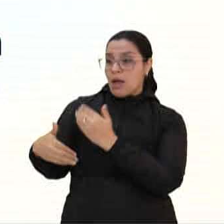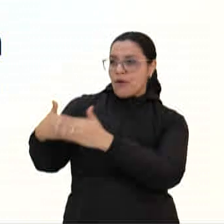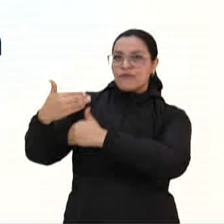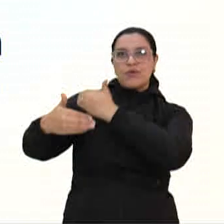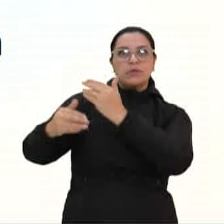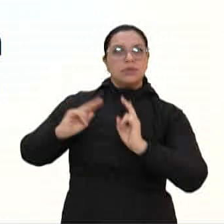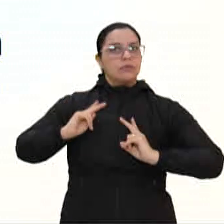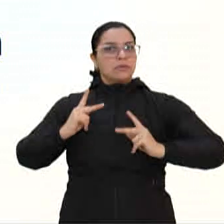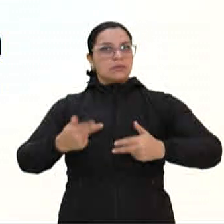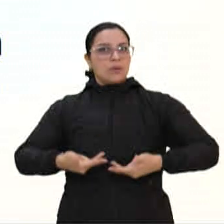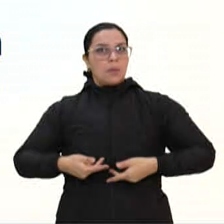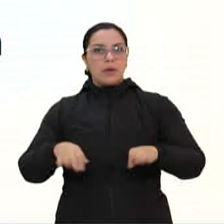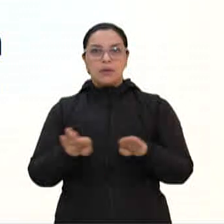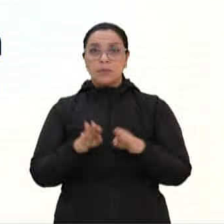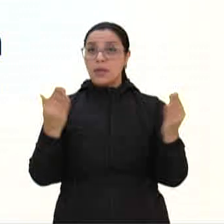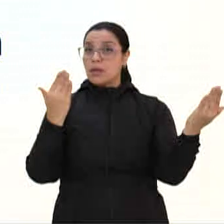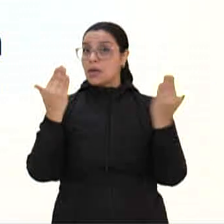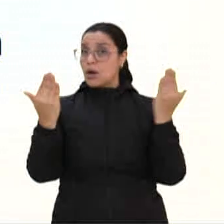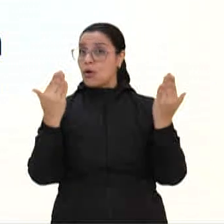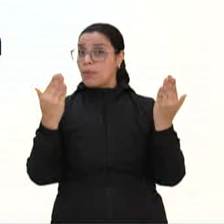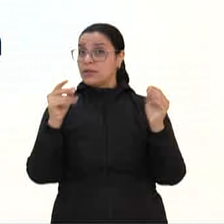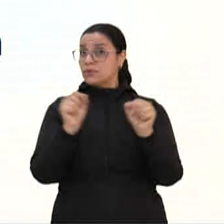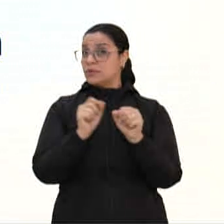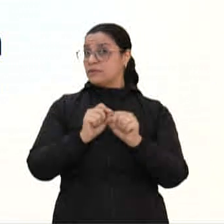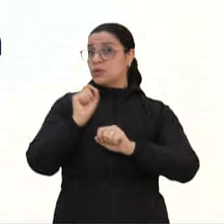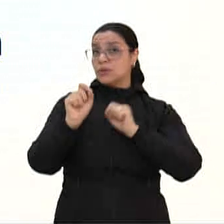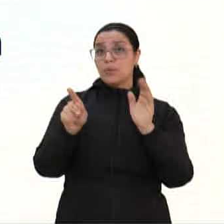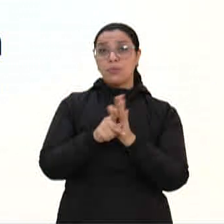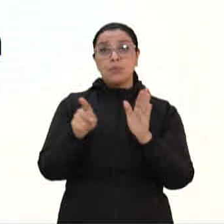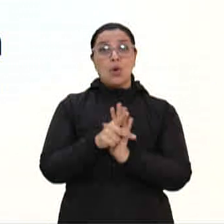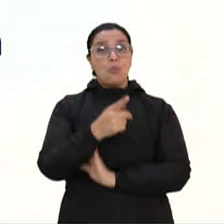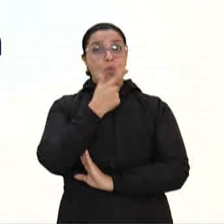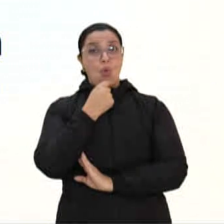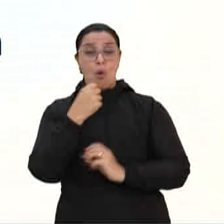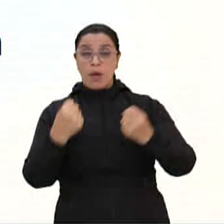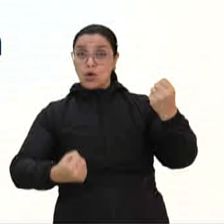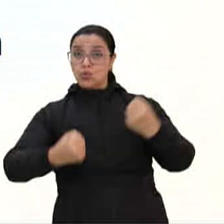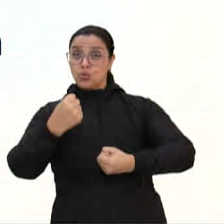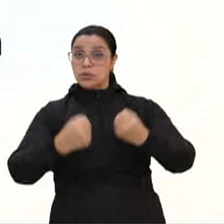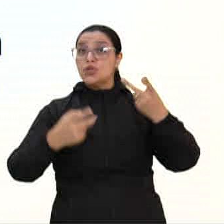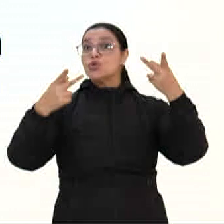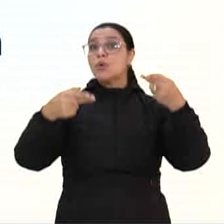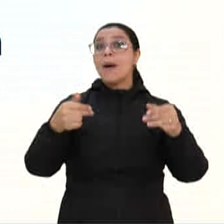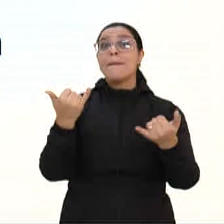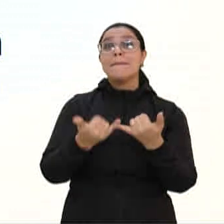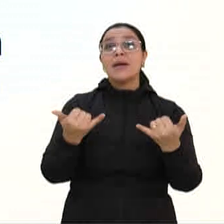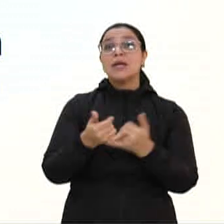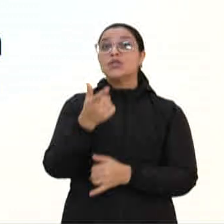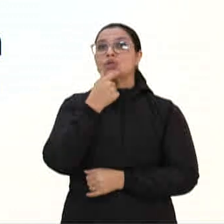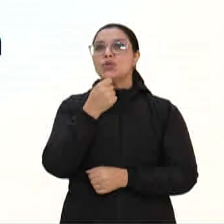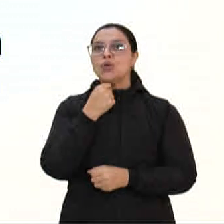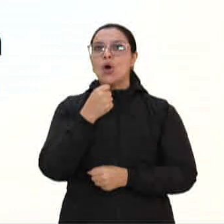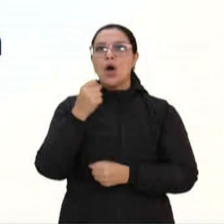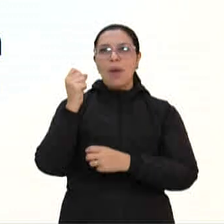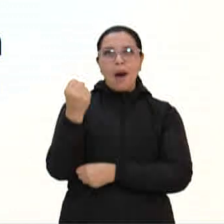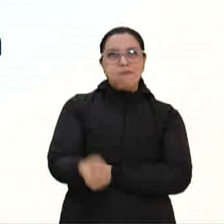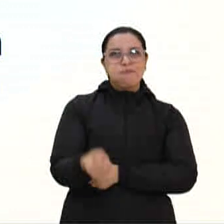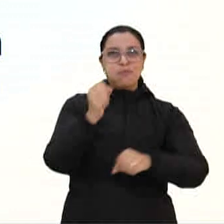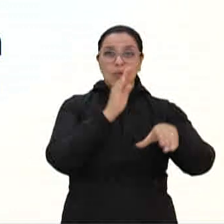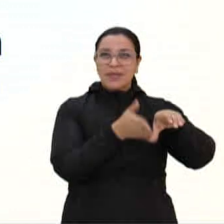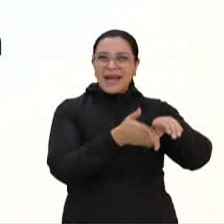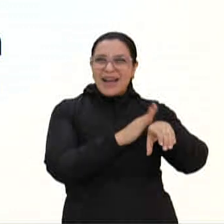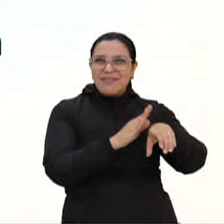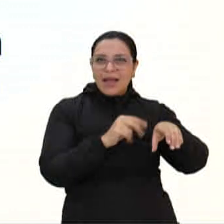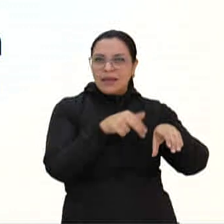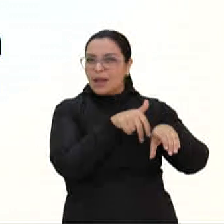ser humano. A comparação que o autor faz do homem no trânsito com o homem das cavernas. Lembra